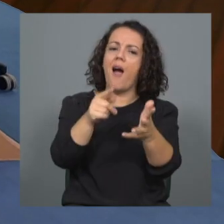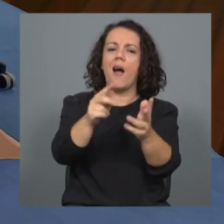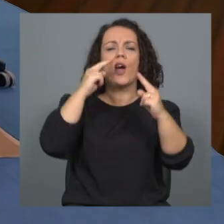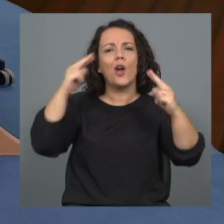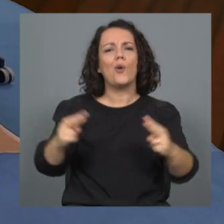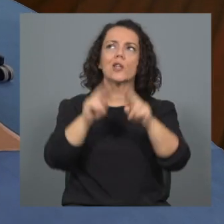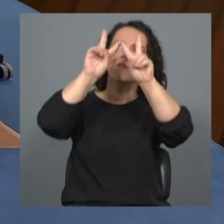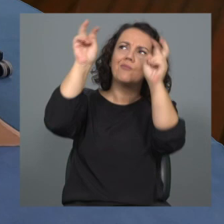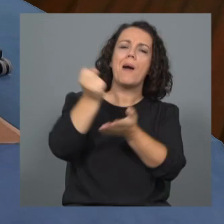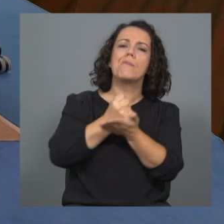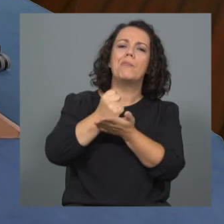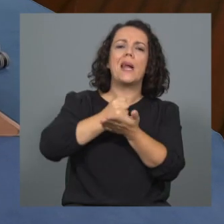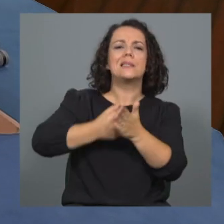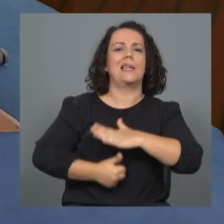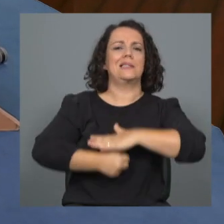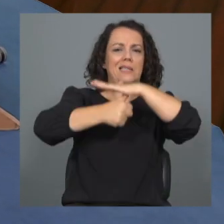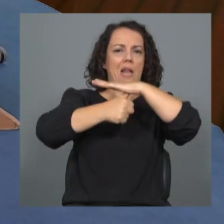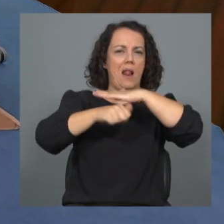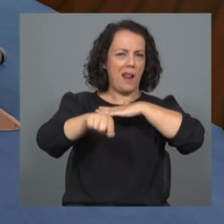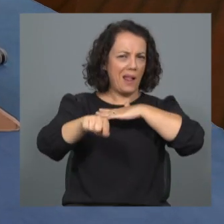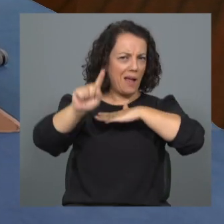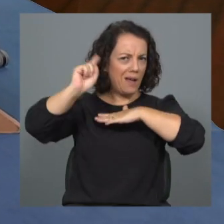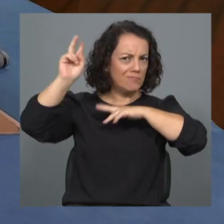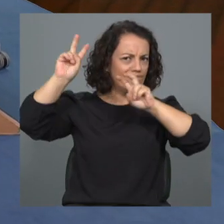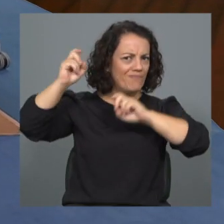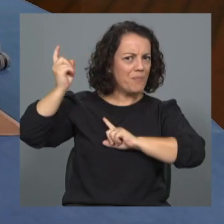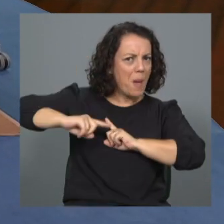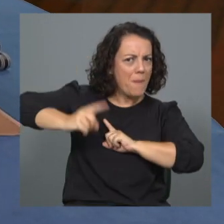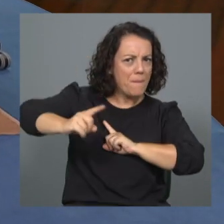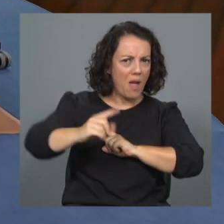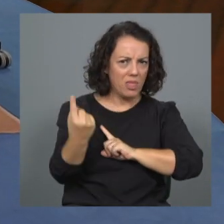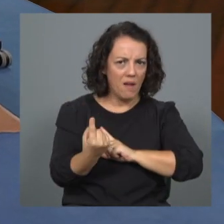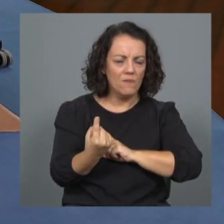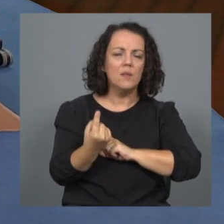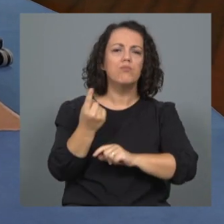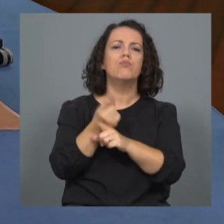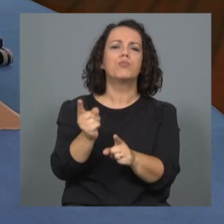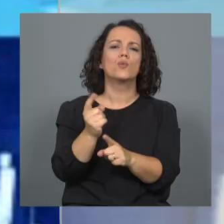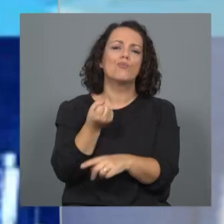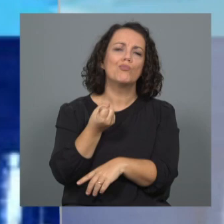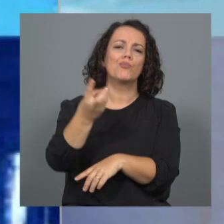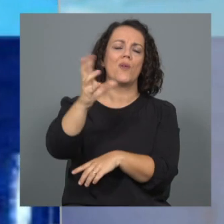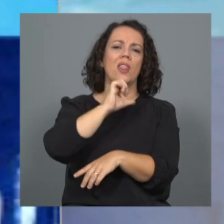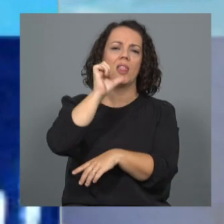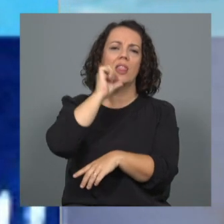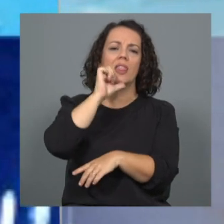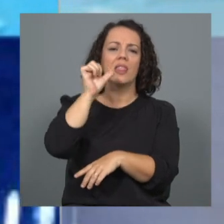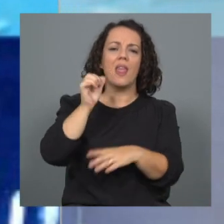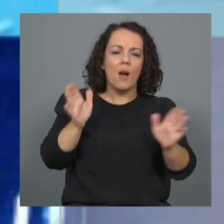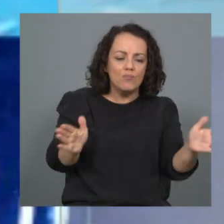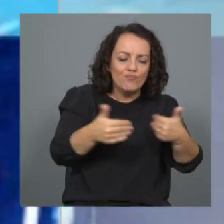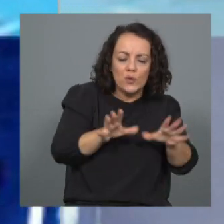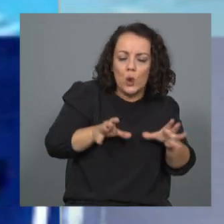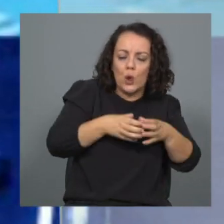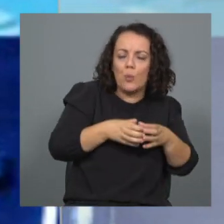havia de até acontecer mais vezes. Há muito caminho de igreja, tantas vezes feito dentro dos muros de cada movimento, de